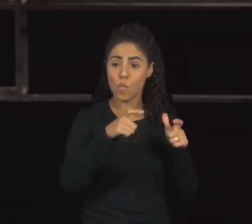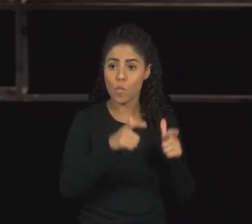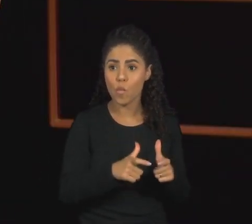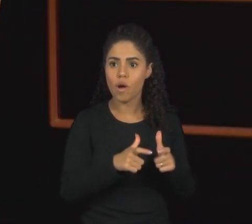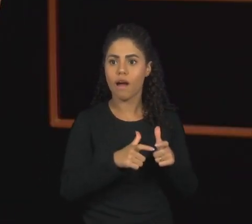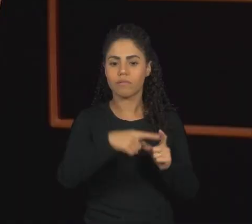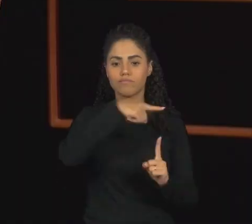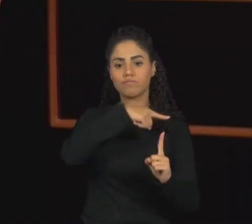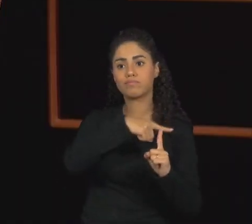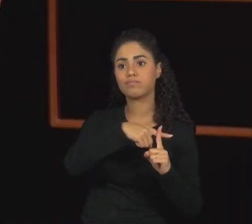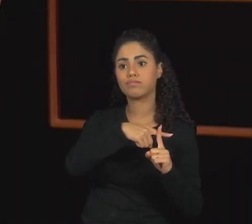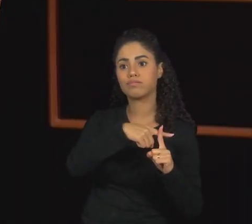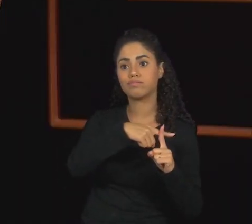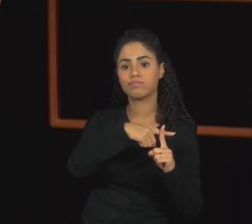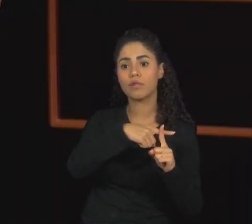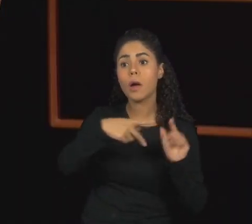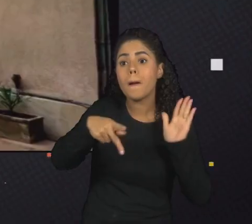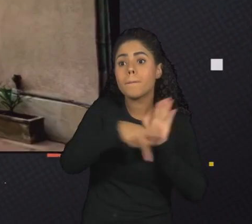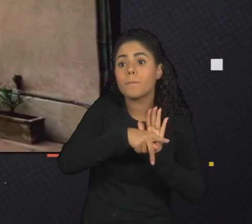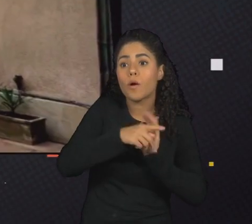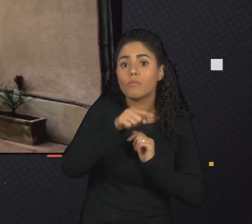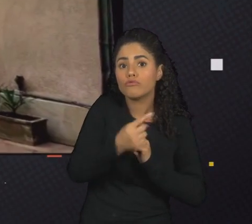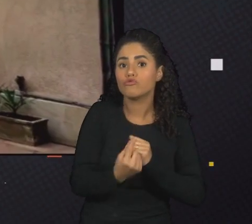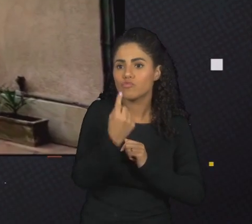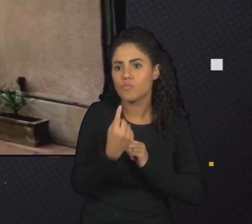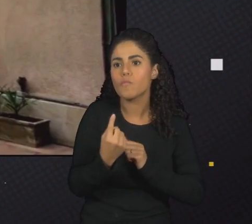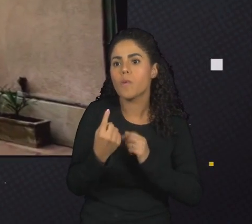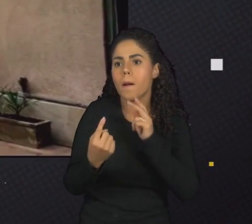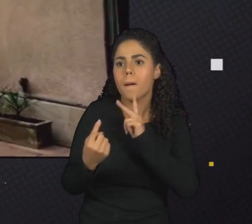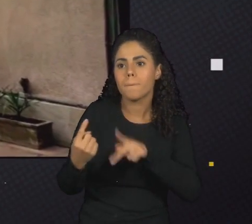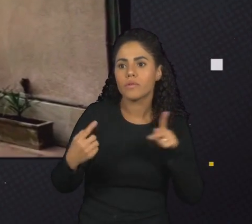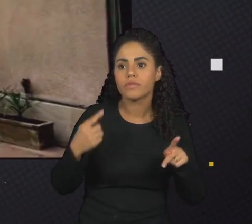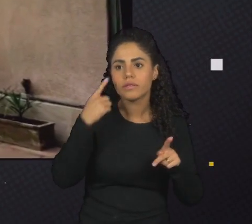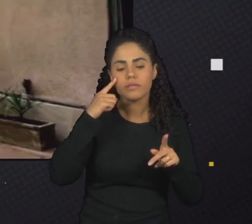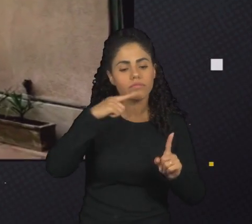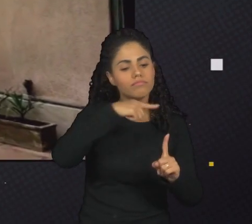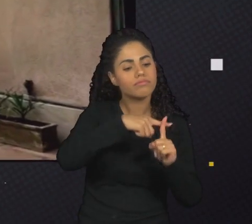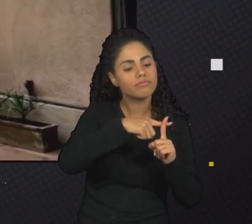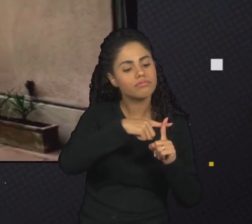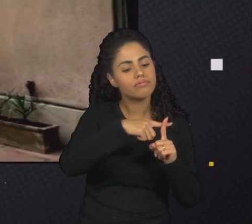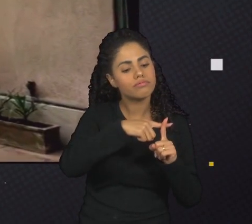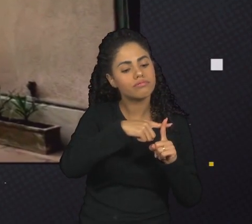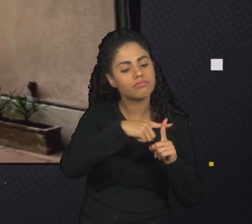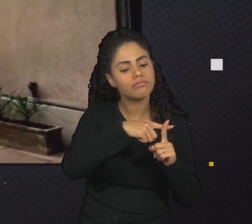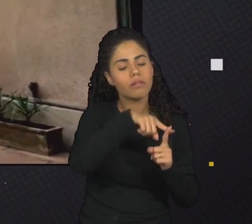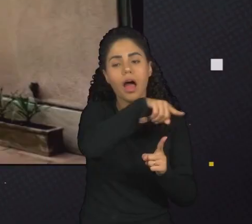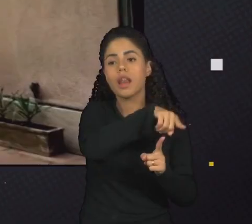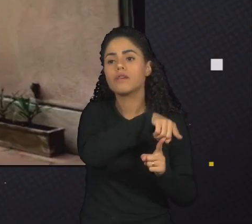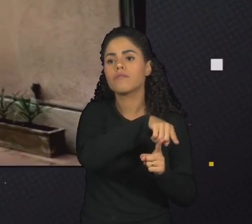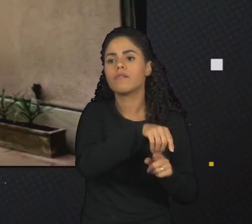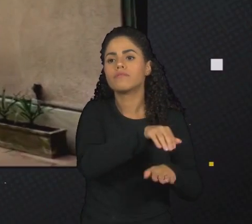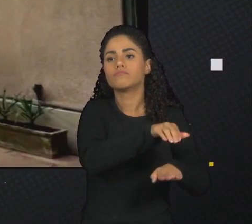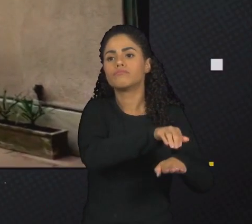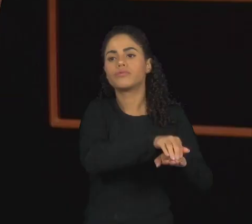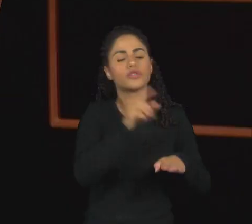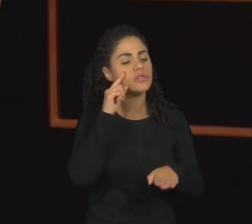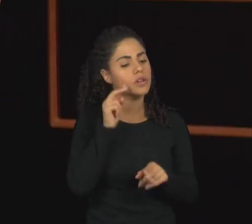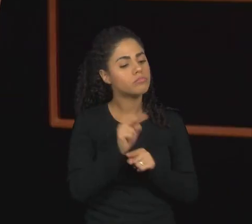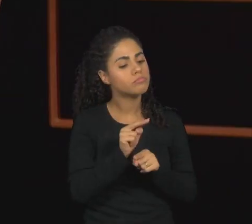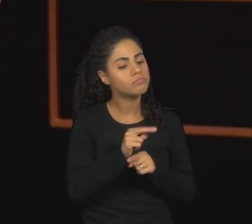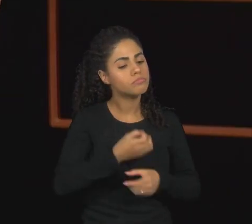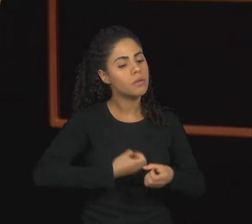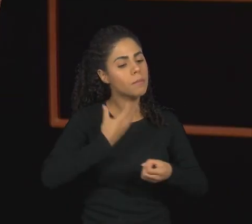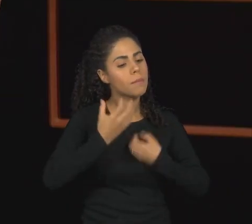lá na faculdade. A gente acendia velas, tochas, bebia vinho e lia poemas ali em torno do túmulo do